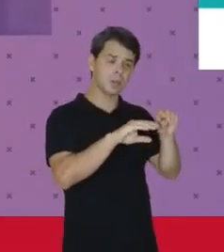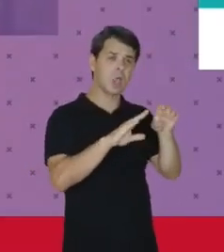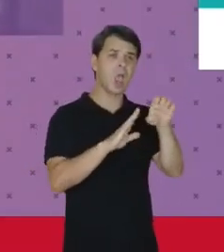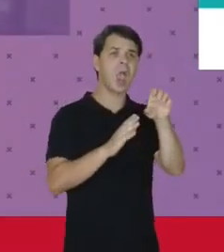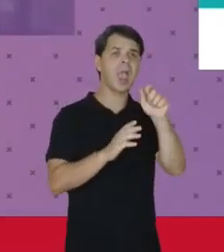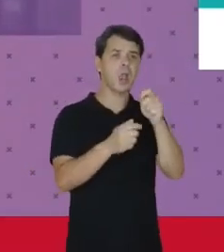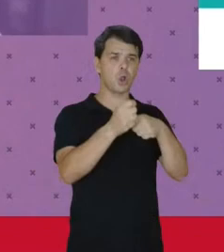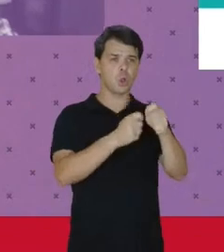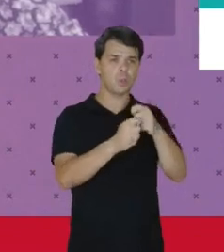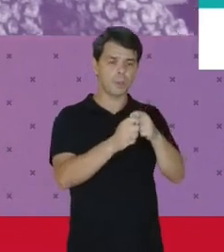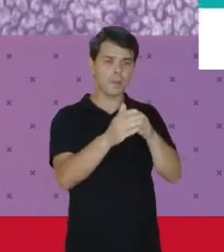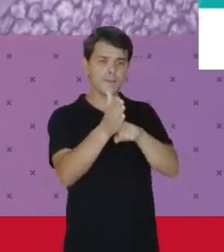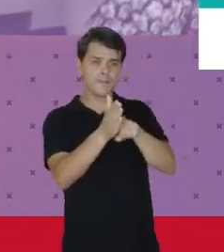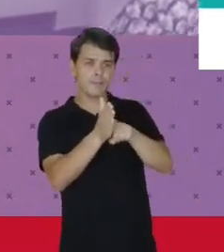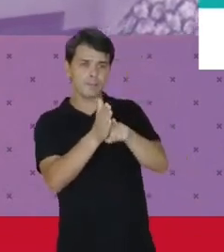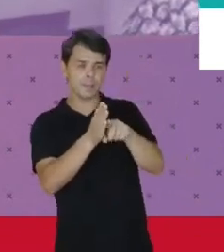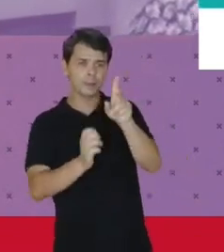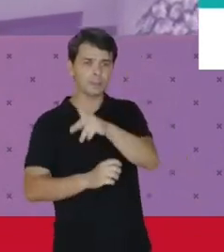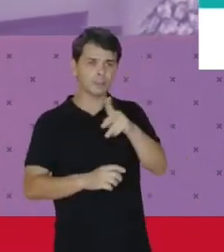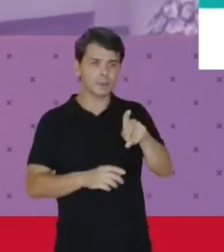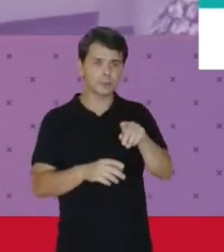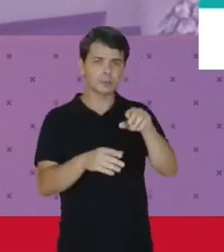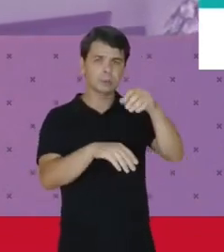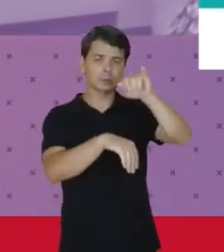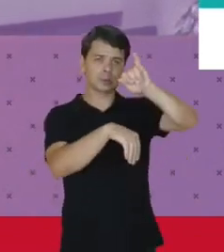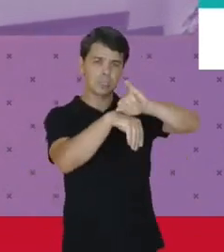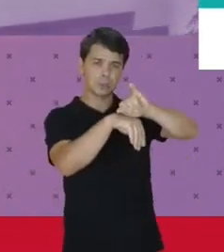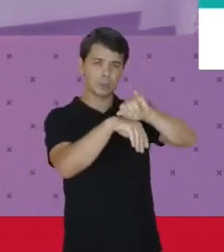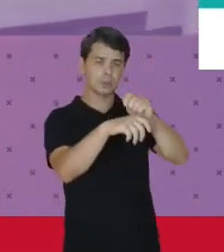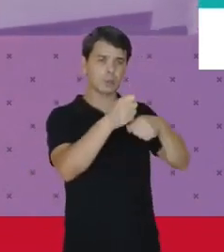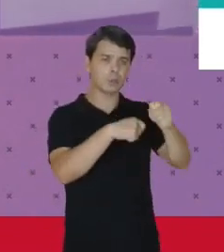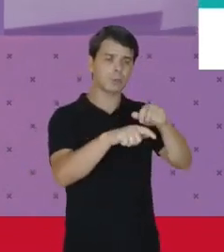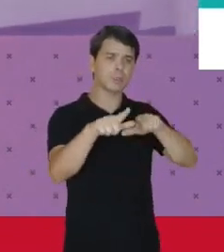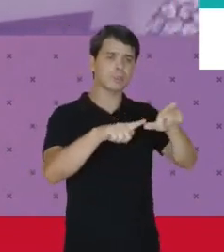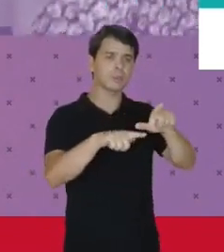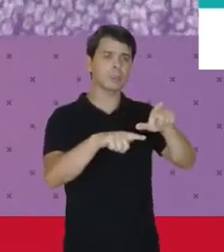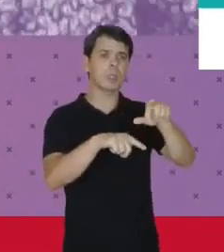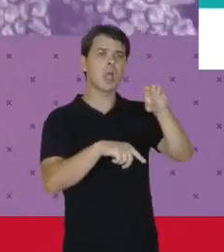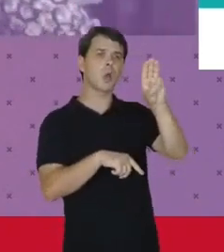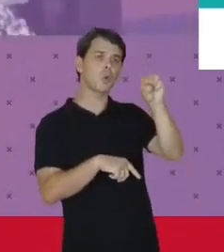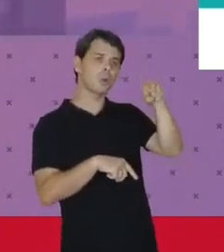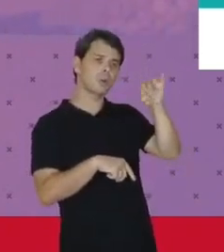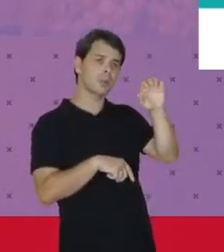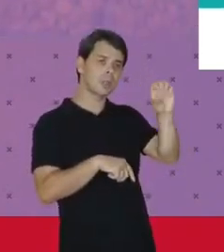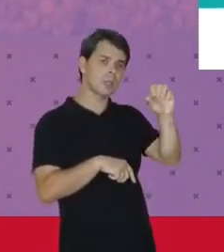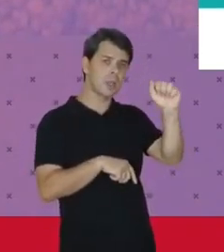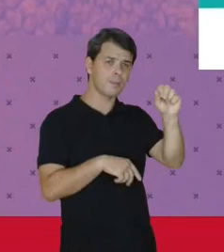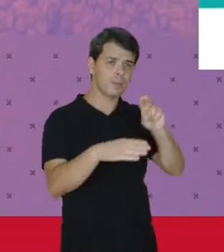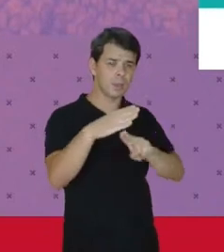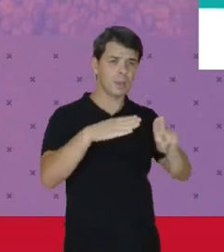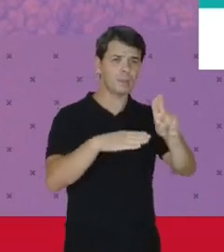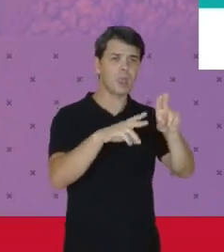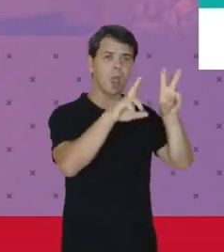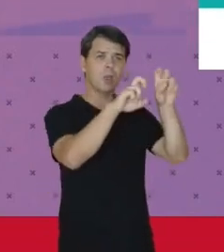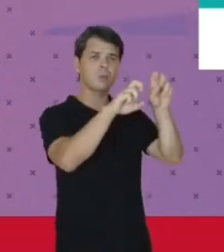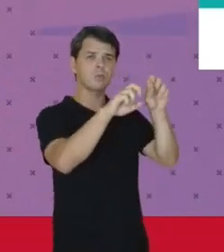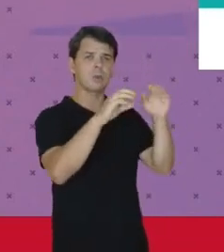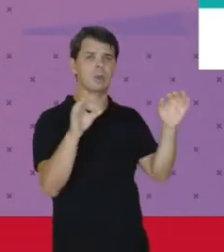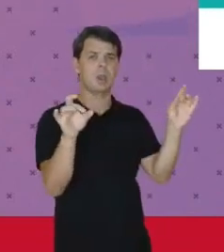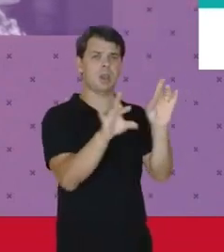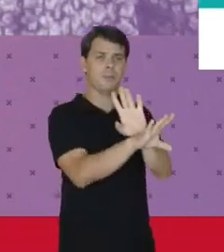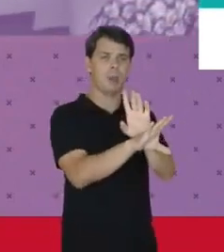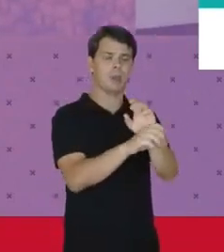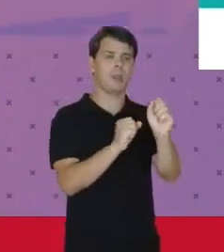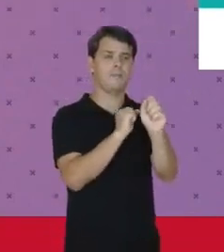economista, professora e pesquisadora do Centro de Estudos Sindicais e Economia do Trabalho da Unicamp, Marilane Teixeira. O tema é o desmonte da